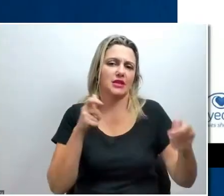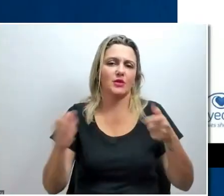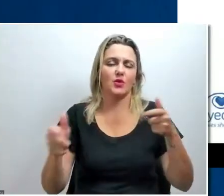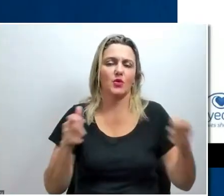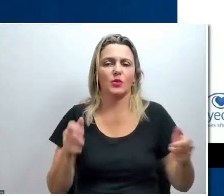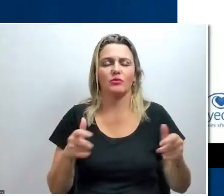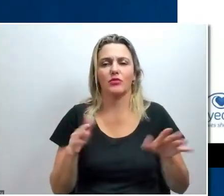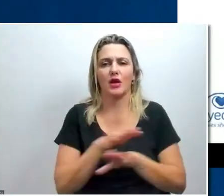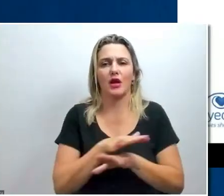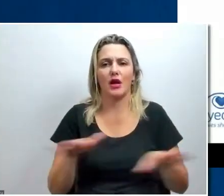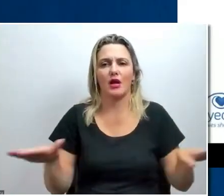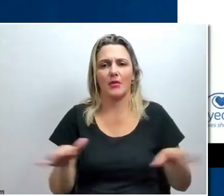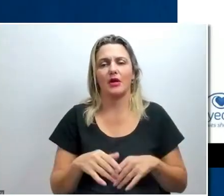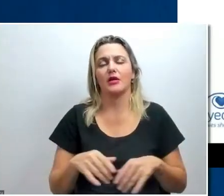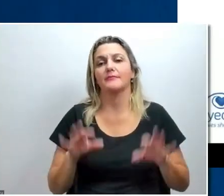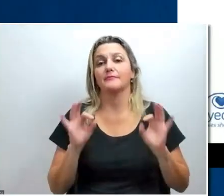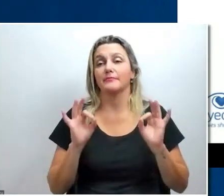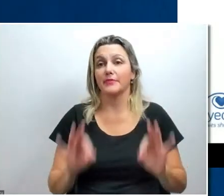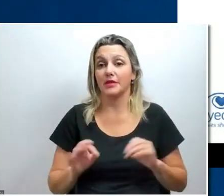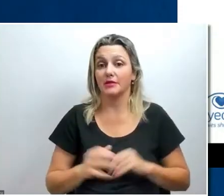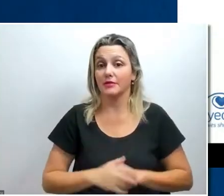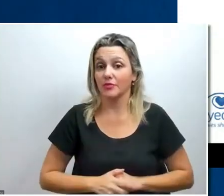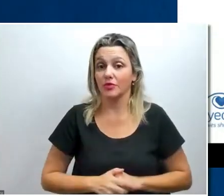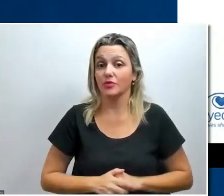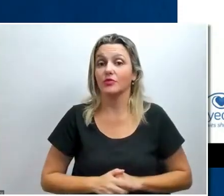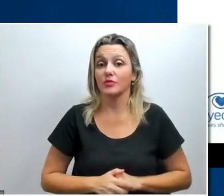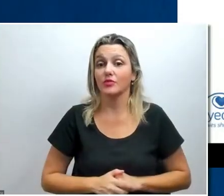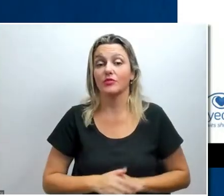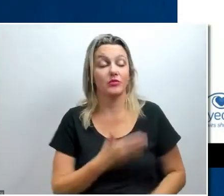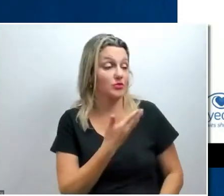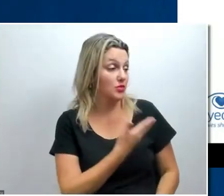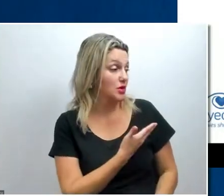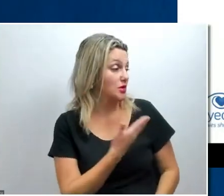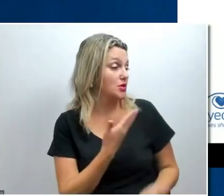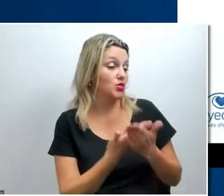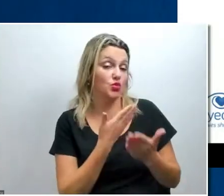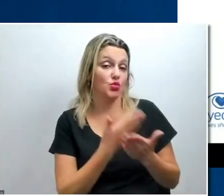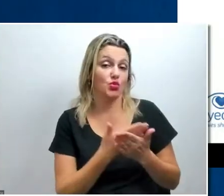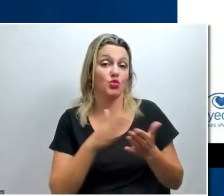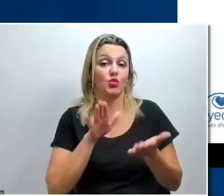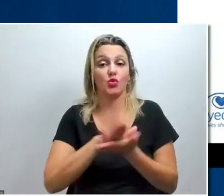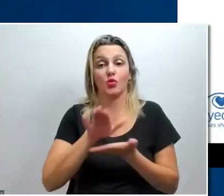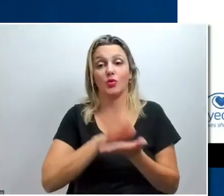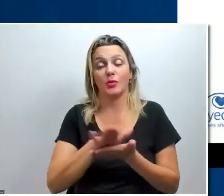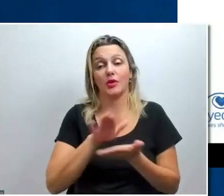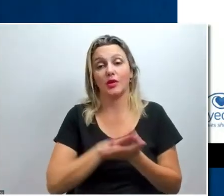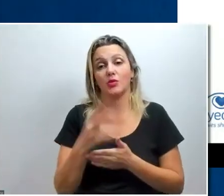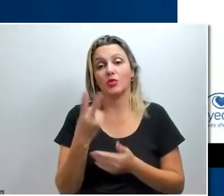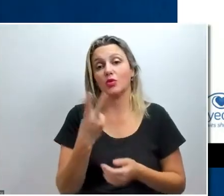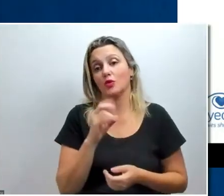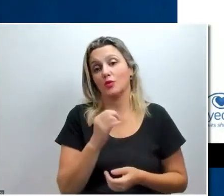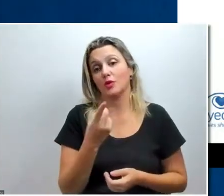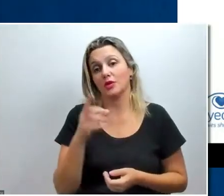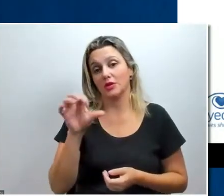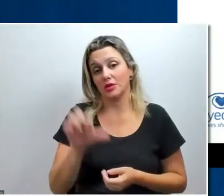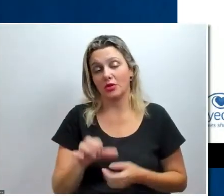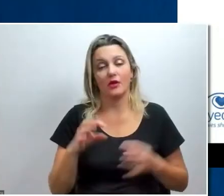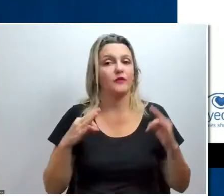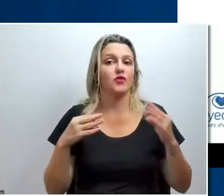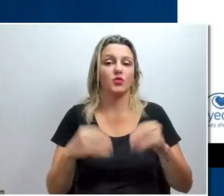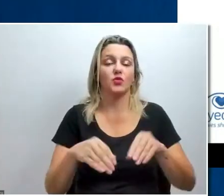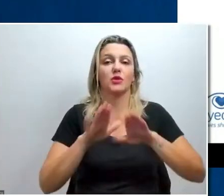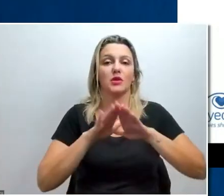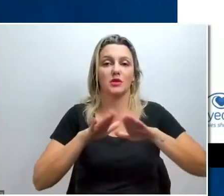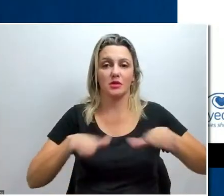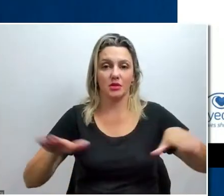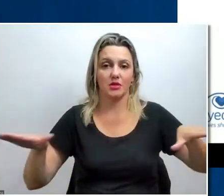Deus quiser definitivamente, né, esse é um estudo que foi publicado em 2019, em que todas as crianças